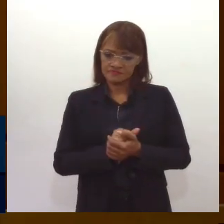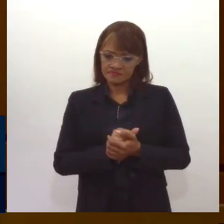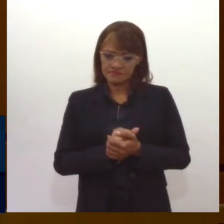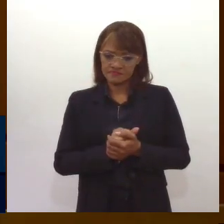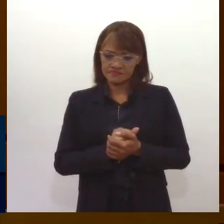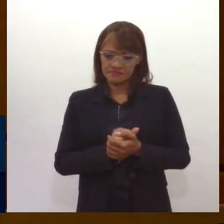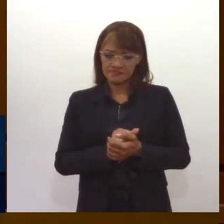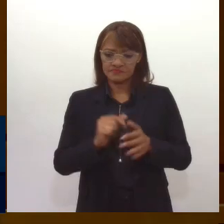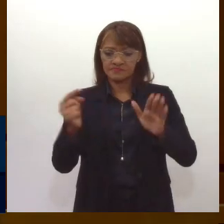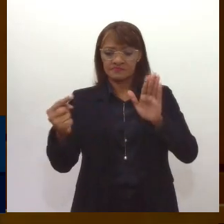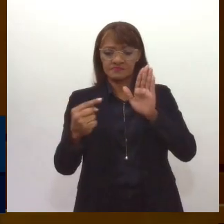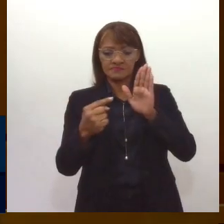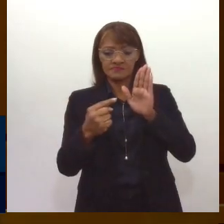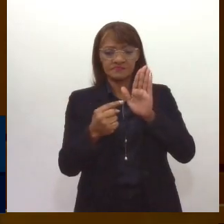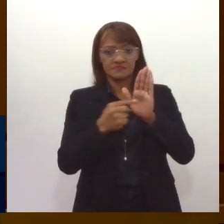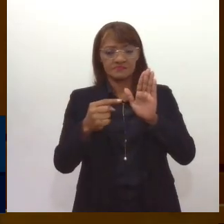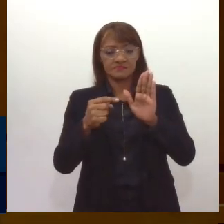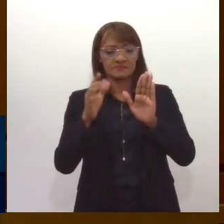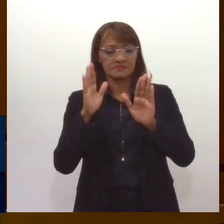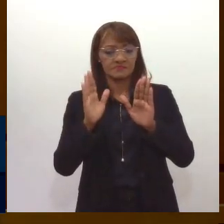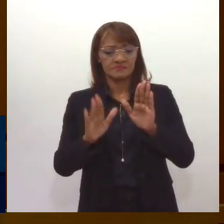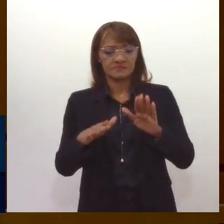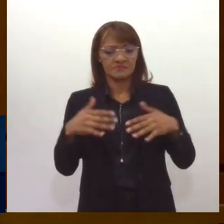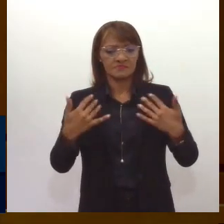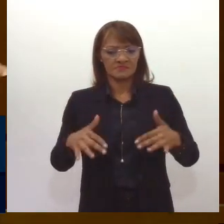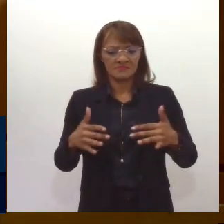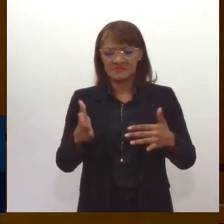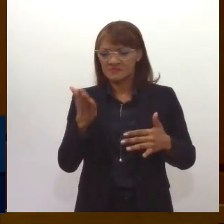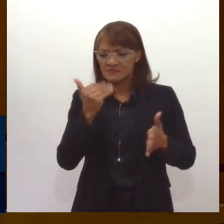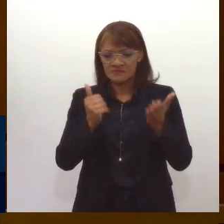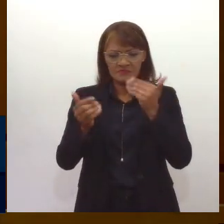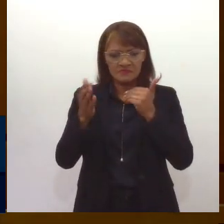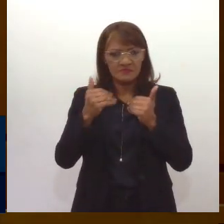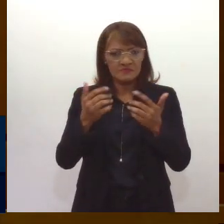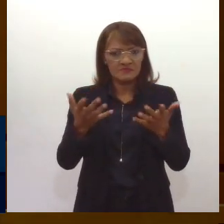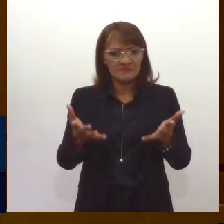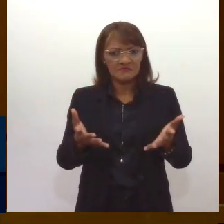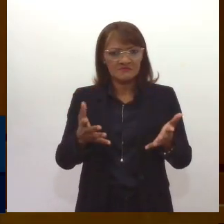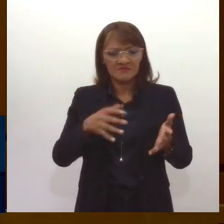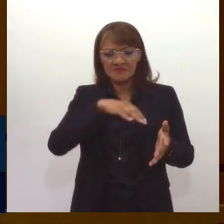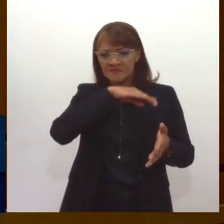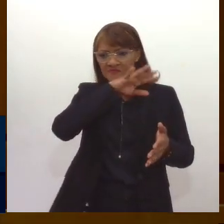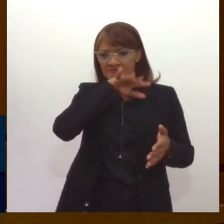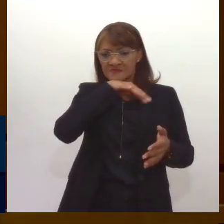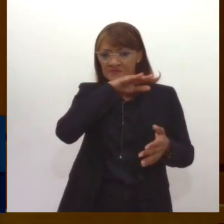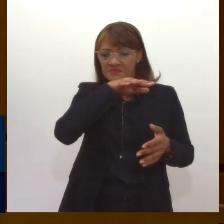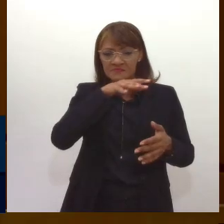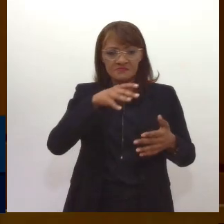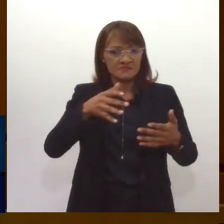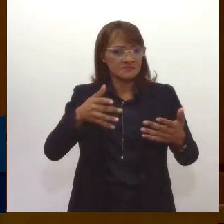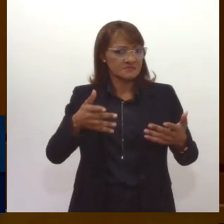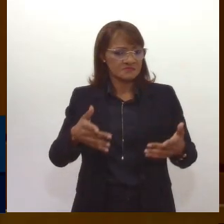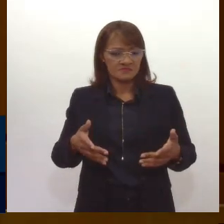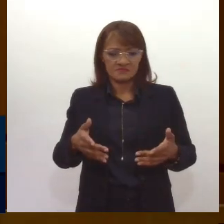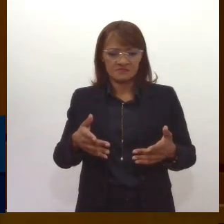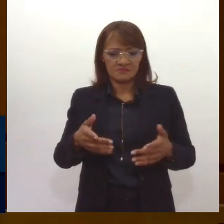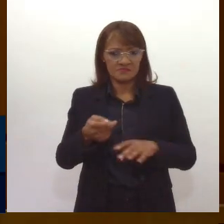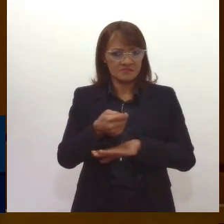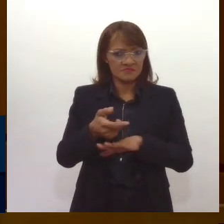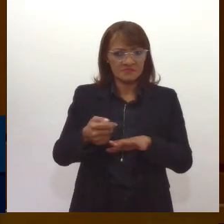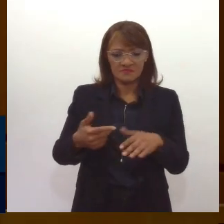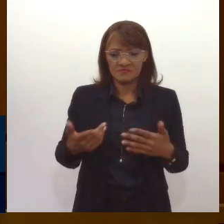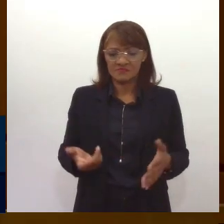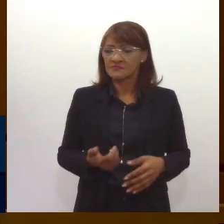estavam comendo carne de animal, uma inverdade, né? Foram várias outras ações, né?